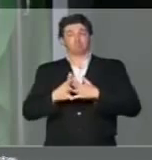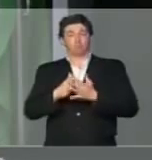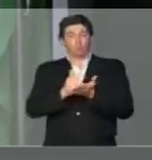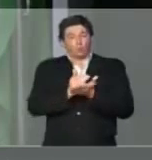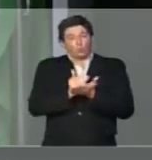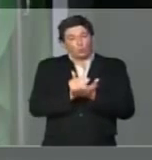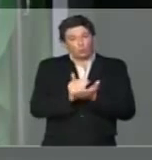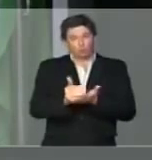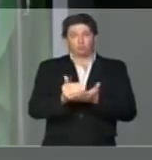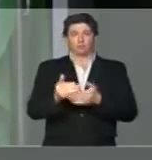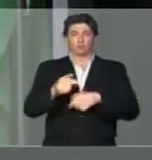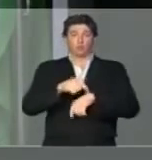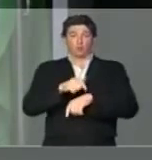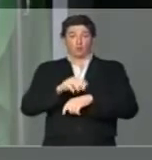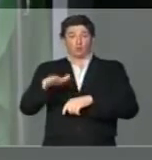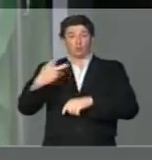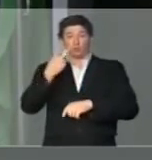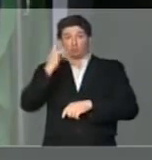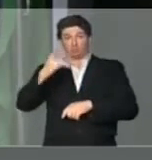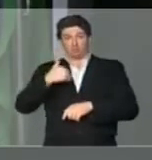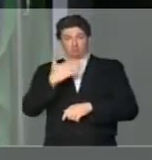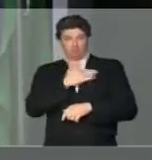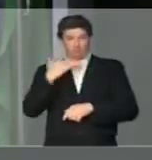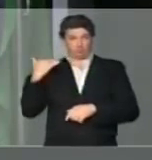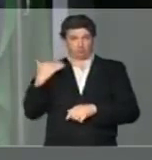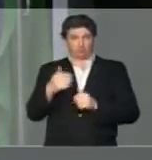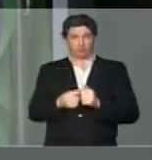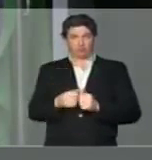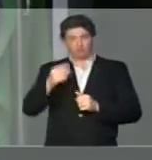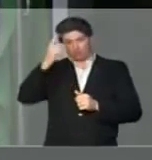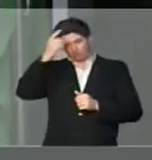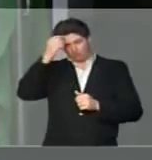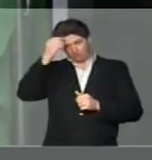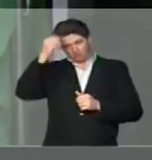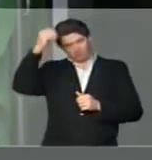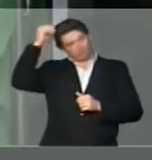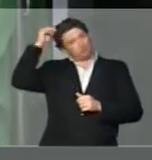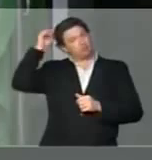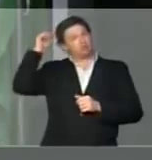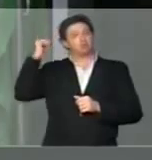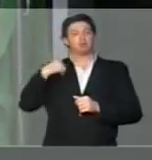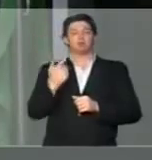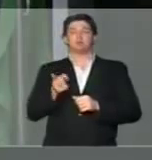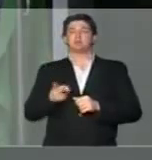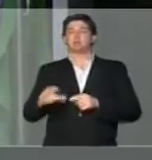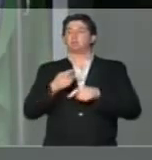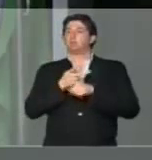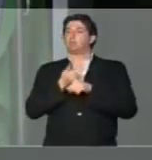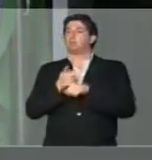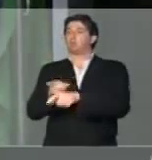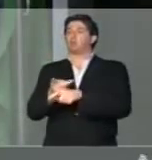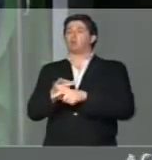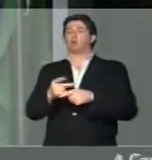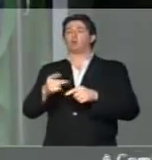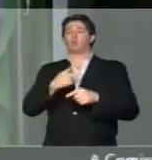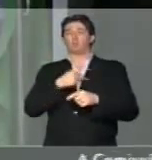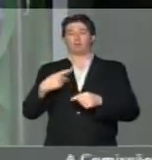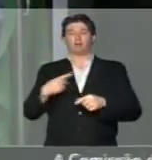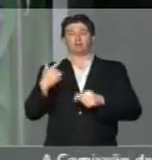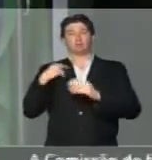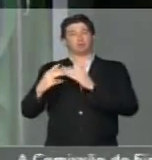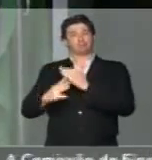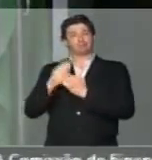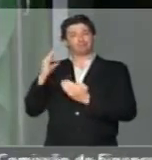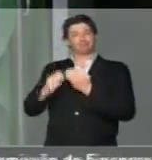momento, presidente, em que o meu pai faleceu, eu tenho procurado sempre o pastor Gedeti para me